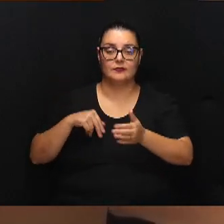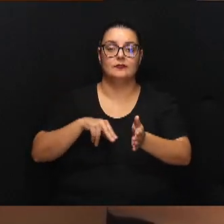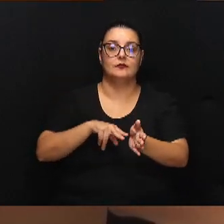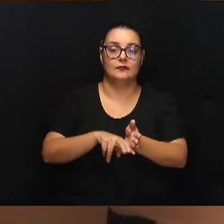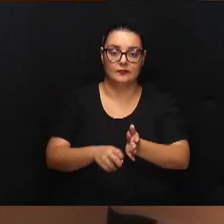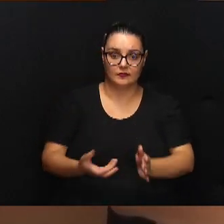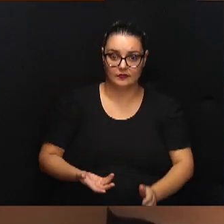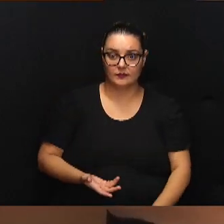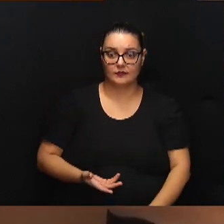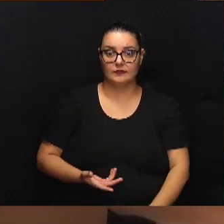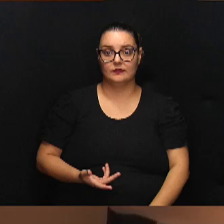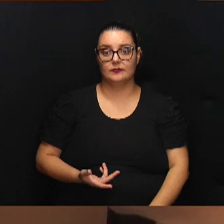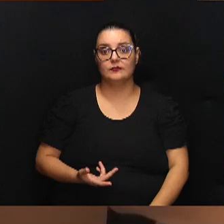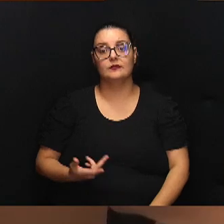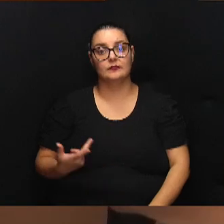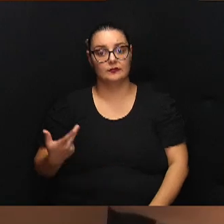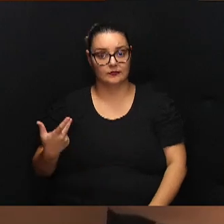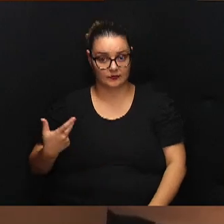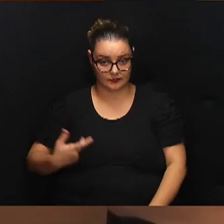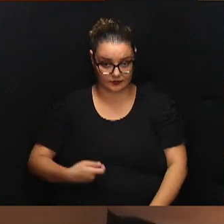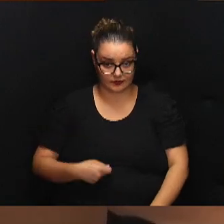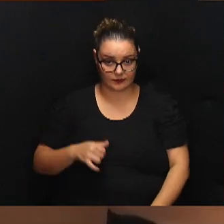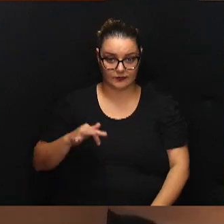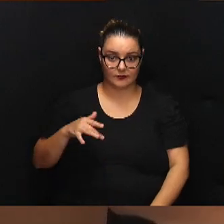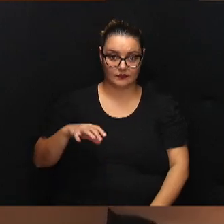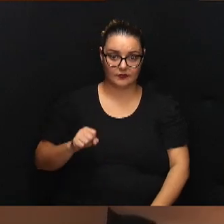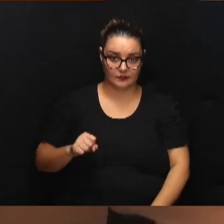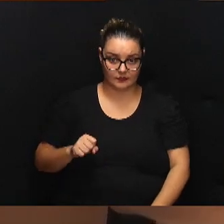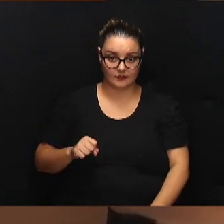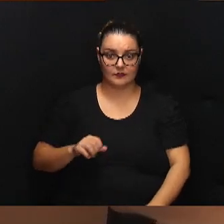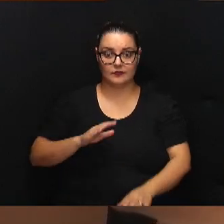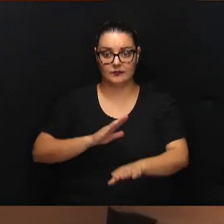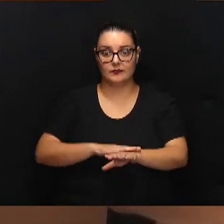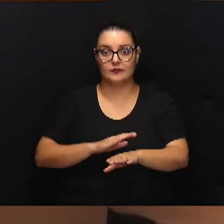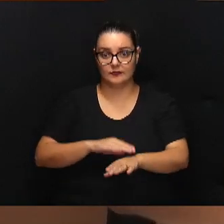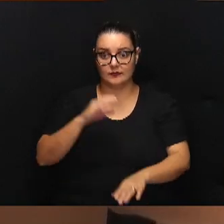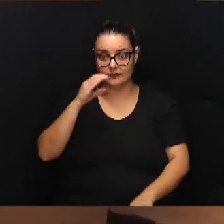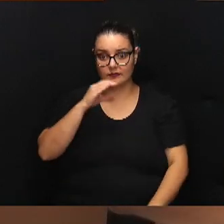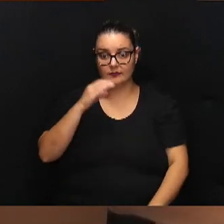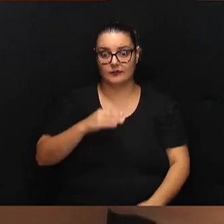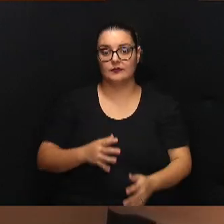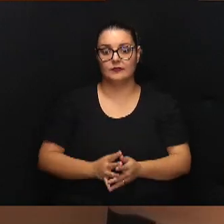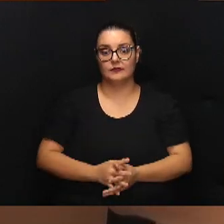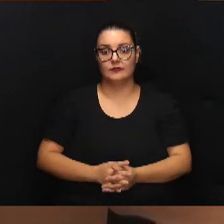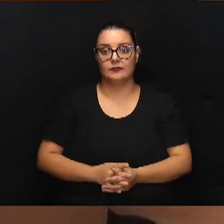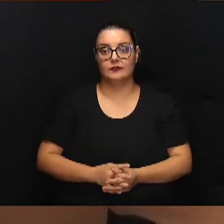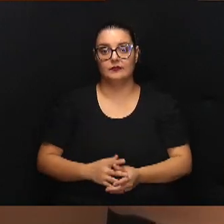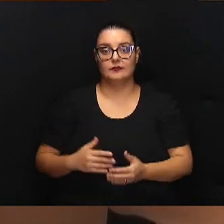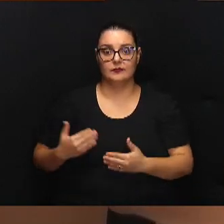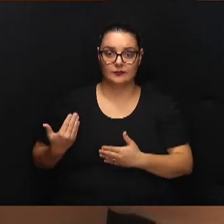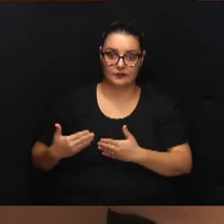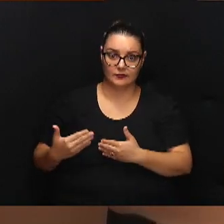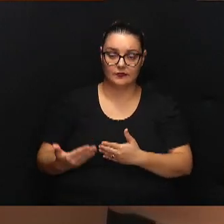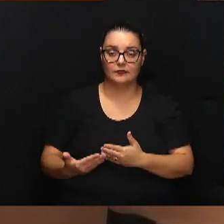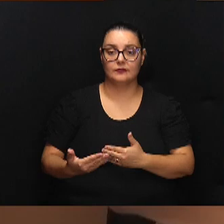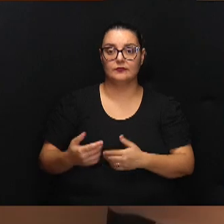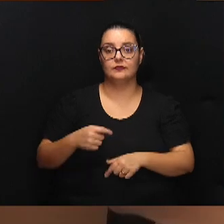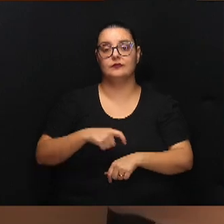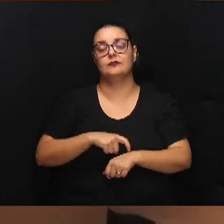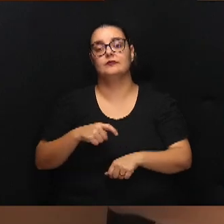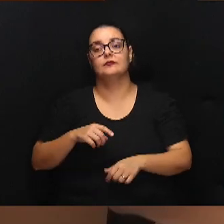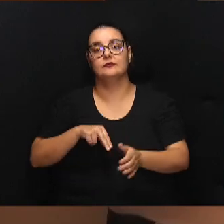onde eram doses fixas, né? Tanto da insulina de ação rápida quanto de ação prolongada. No momento do